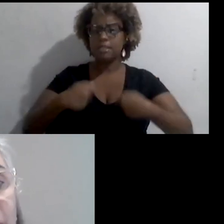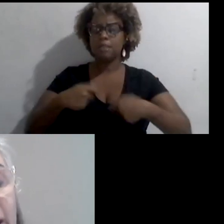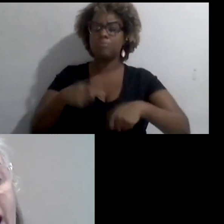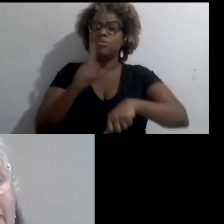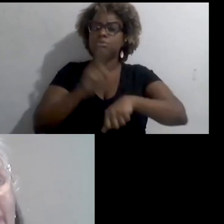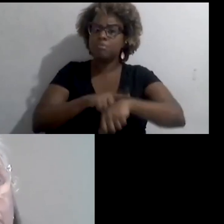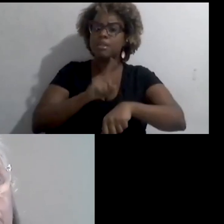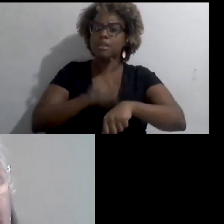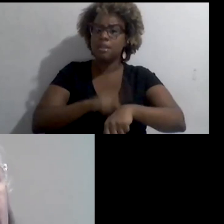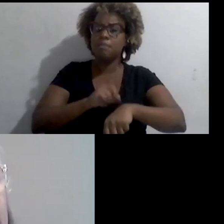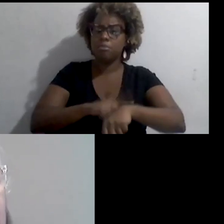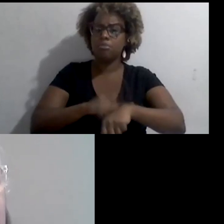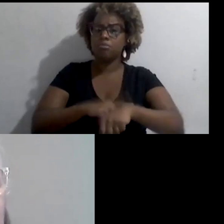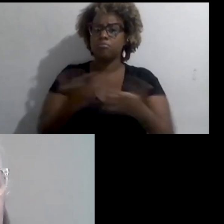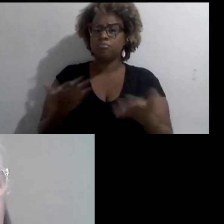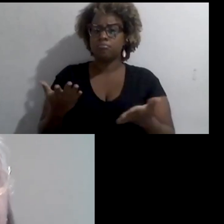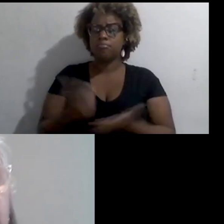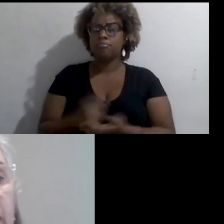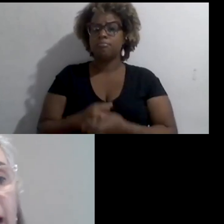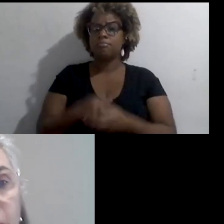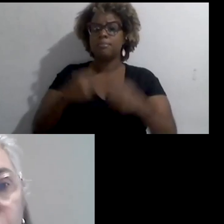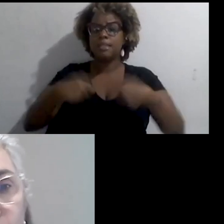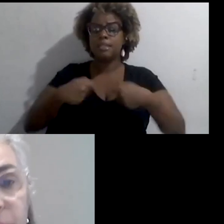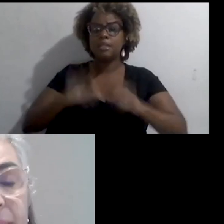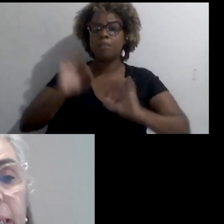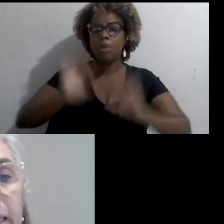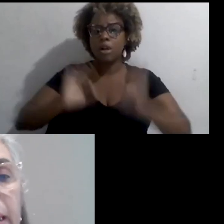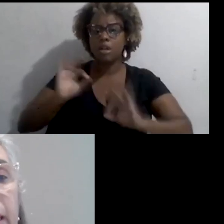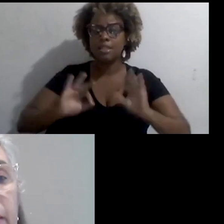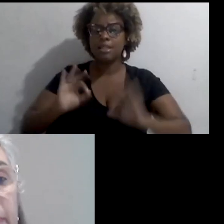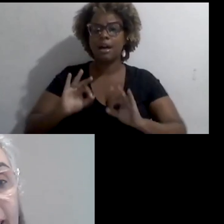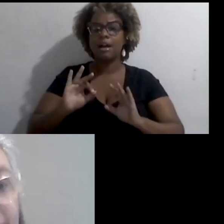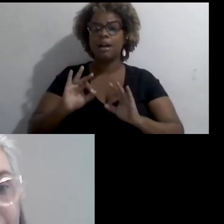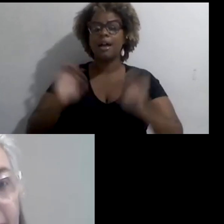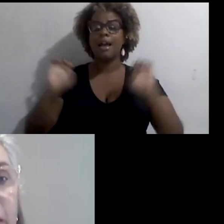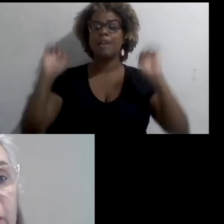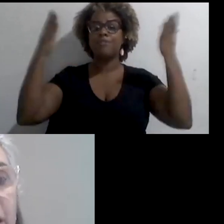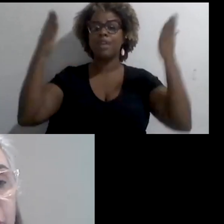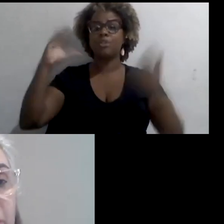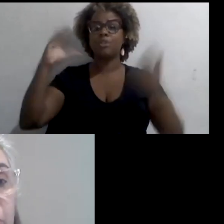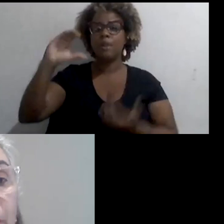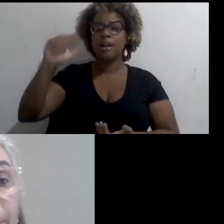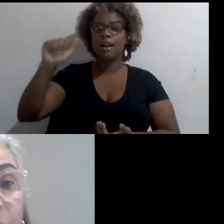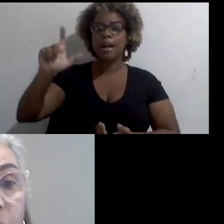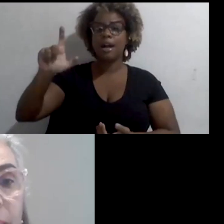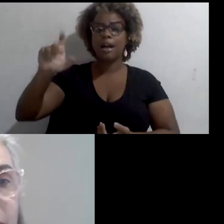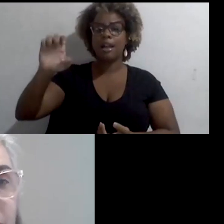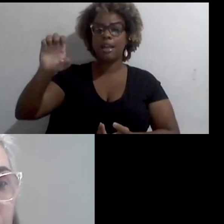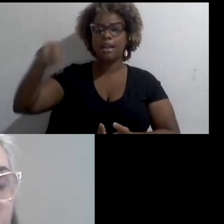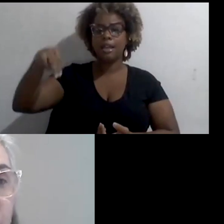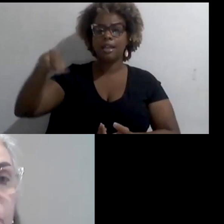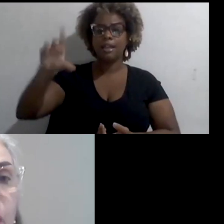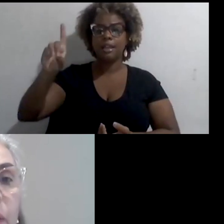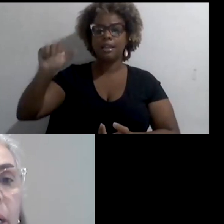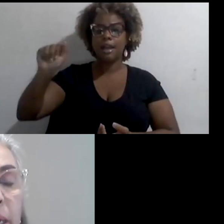por isso que eventos calendarizados, né? O nome vem daí, da ideia de que a gente existe uma